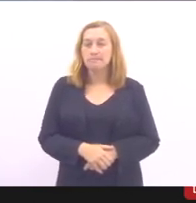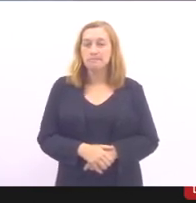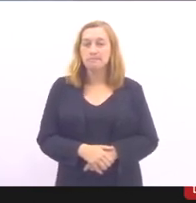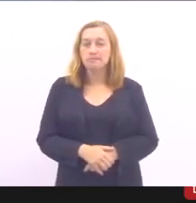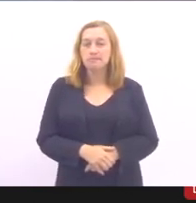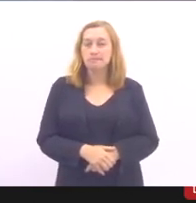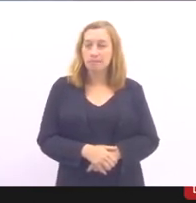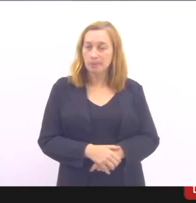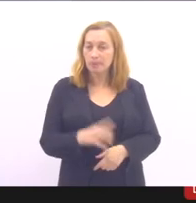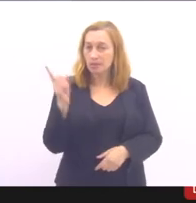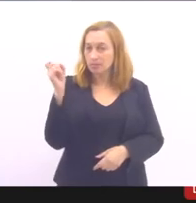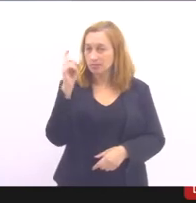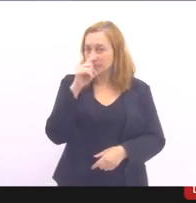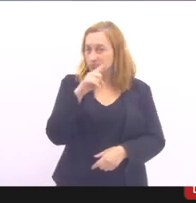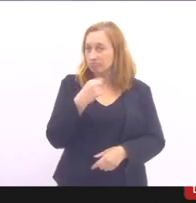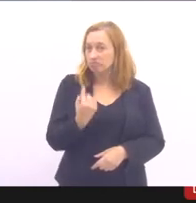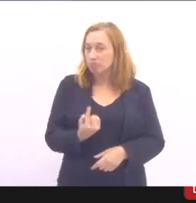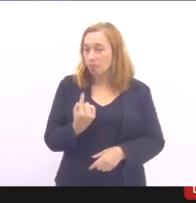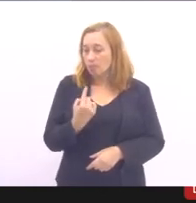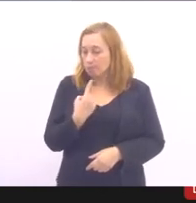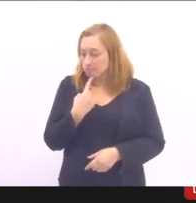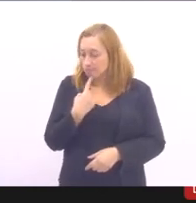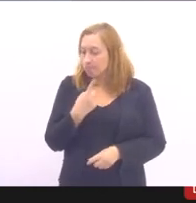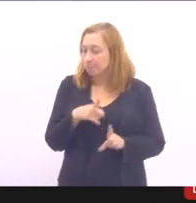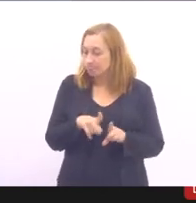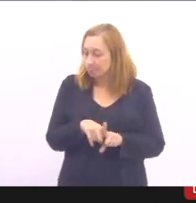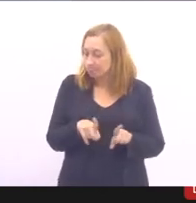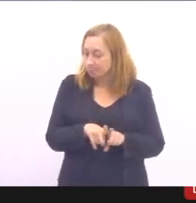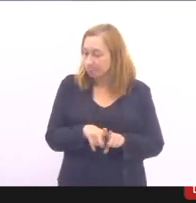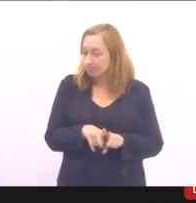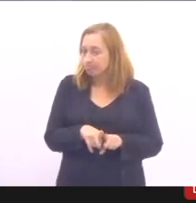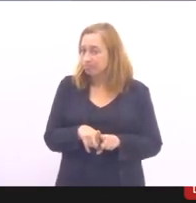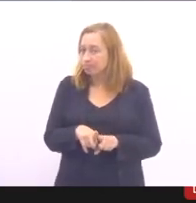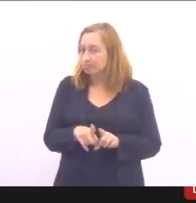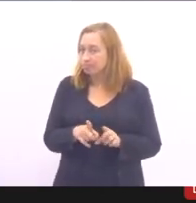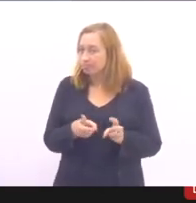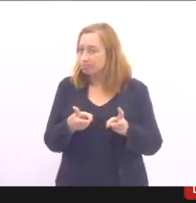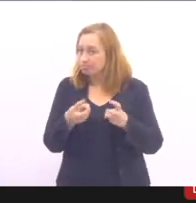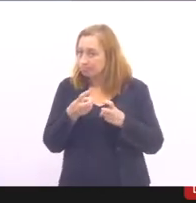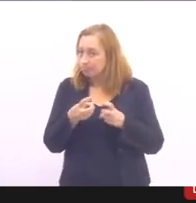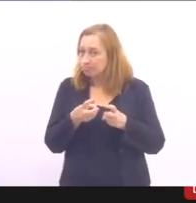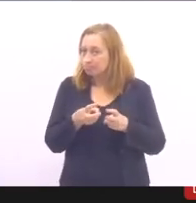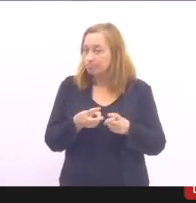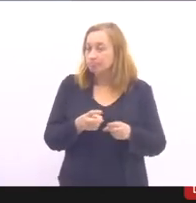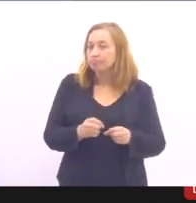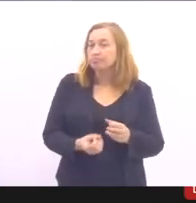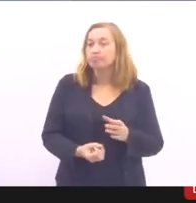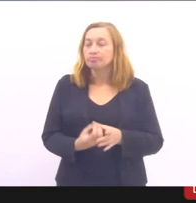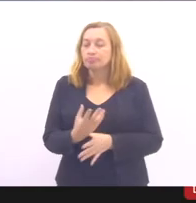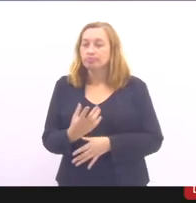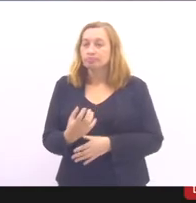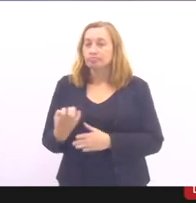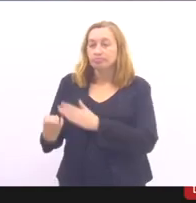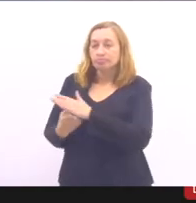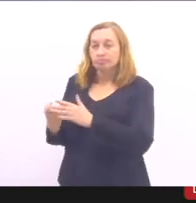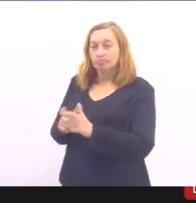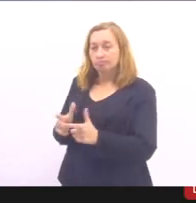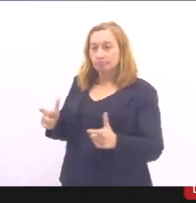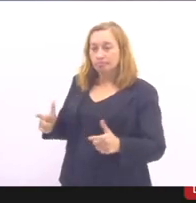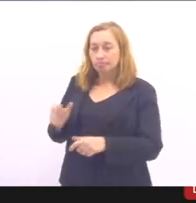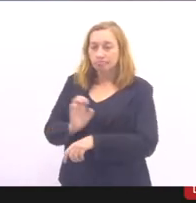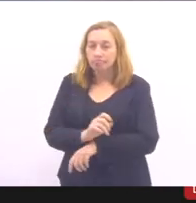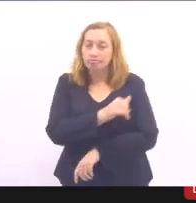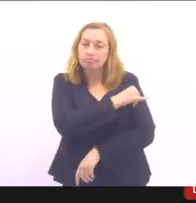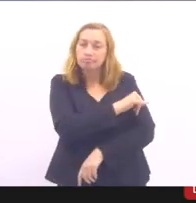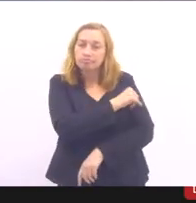E uma dessas dificuldades também, além de identificar esses grandes geradores aqui no âmbito do estado do Rio de Janeiro, é